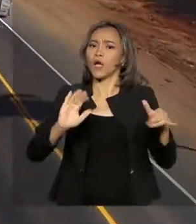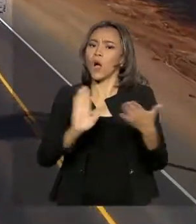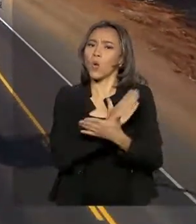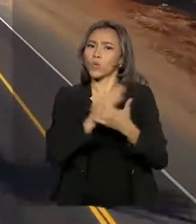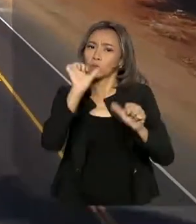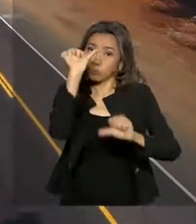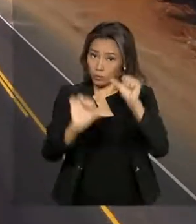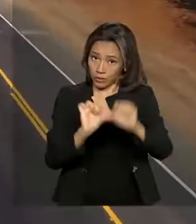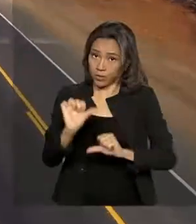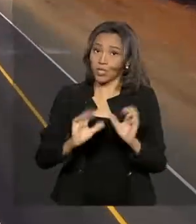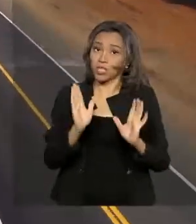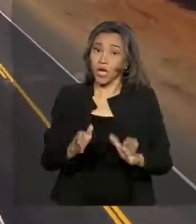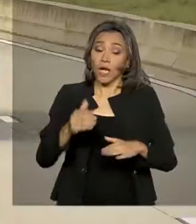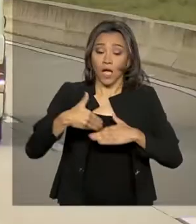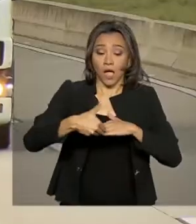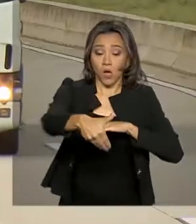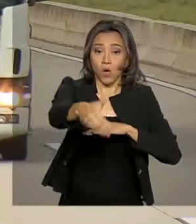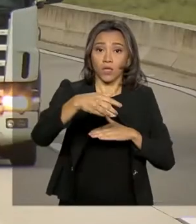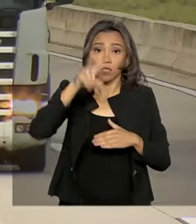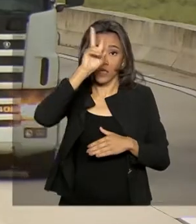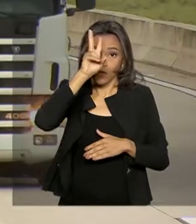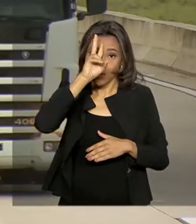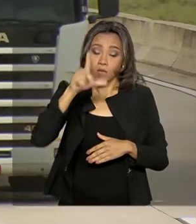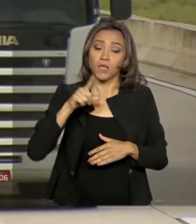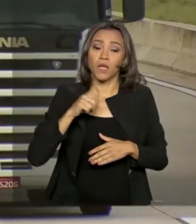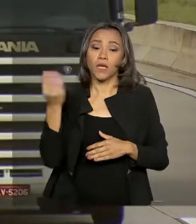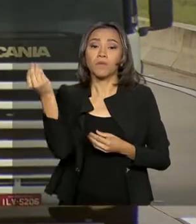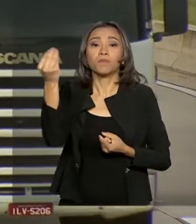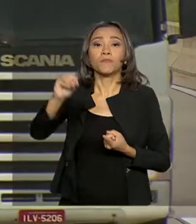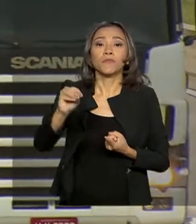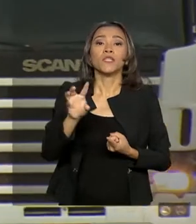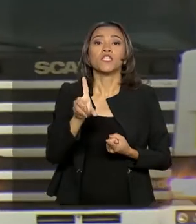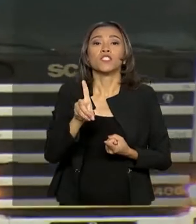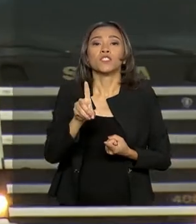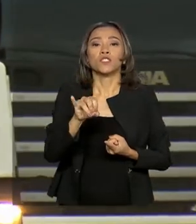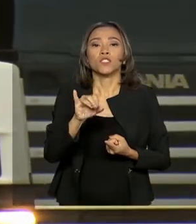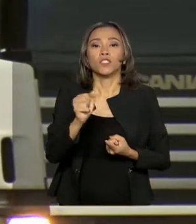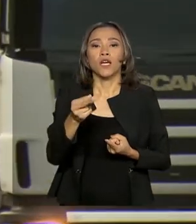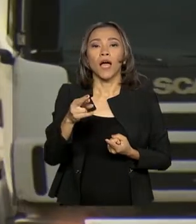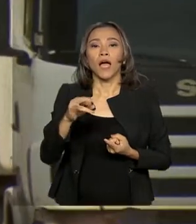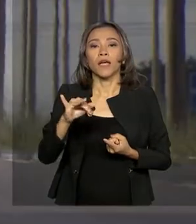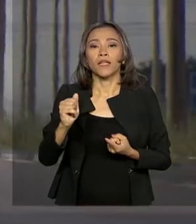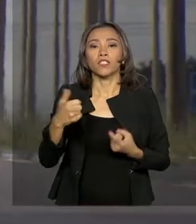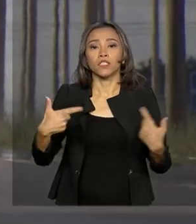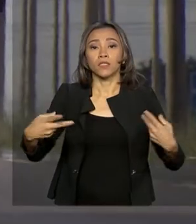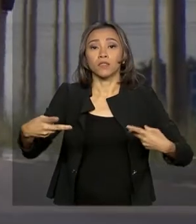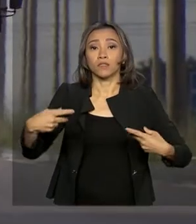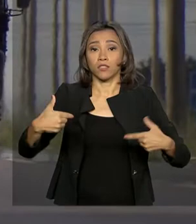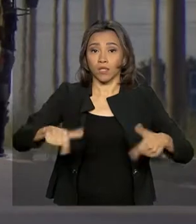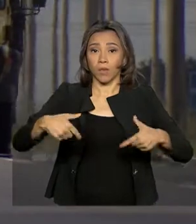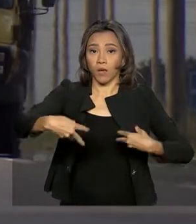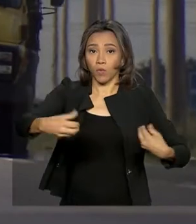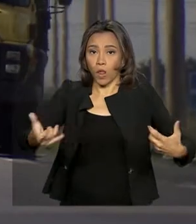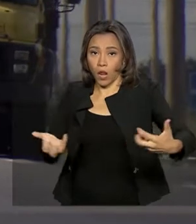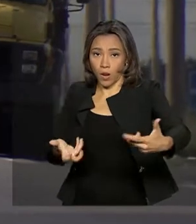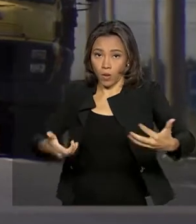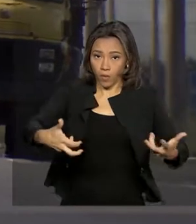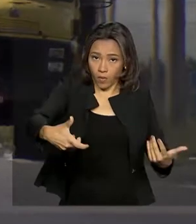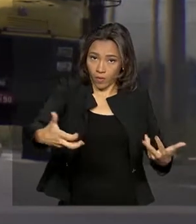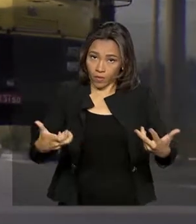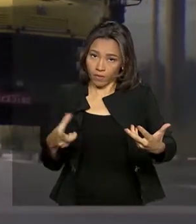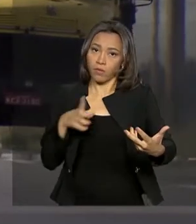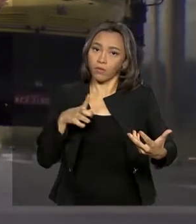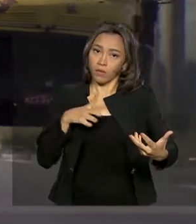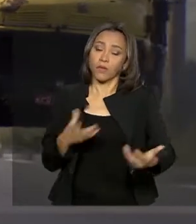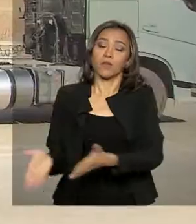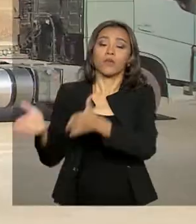próxima segunda-feira, o custo passa a incluir também as diárias do caminhoneiro. As regras agora se aplicam a 12 categorias, com a inclusão de um